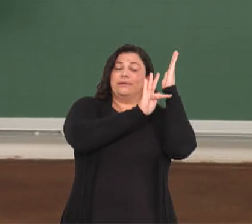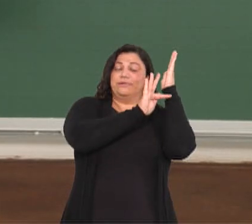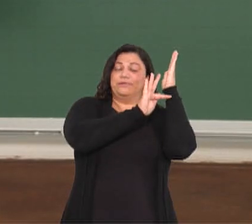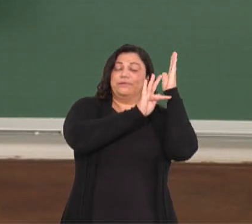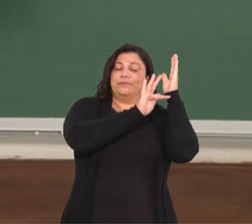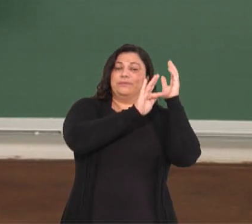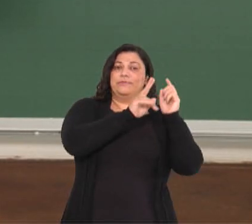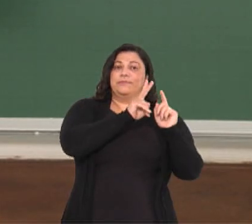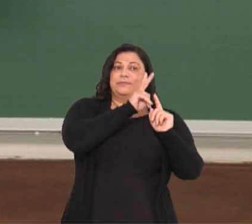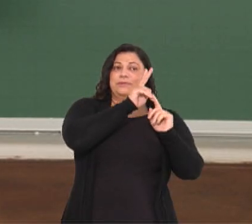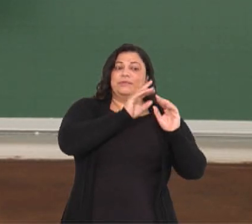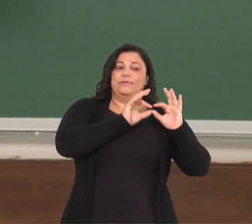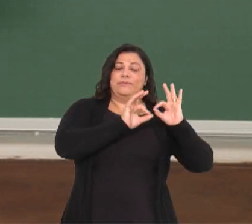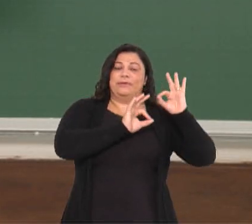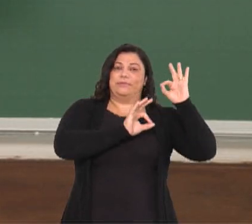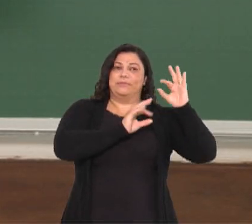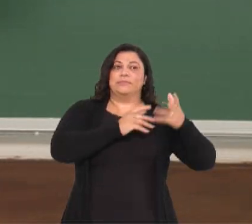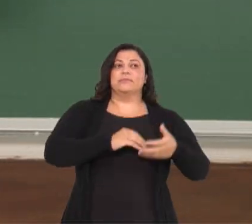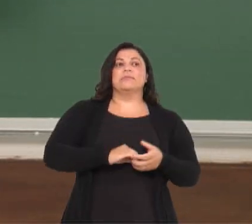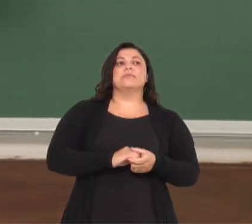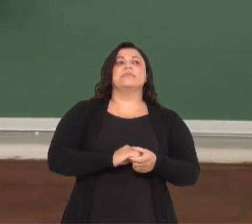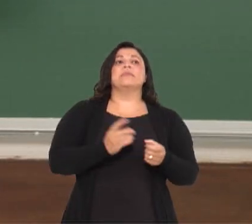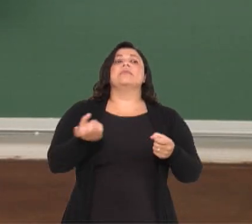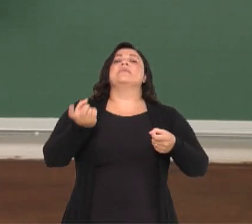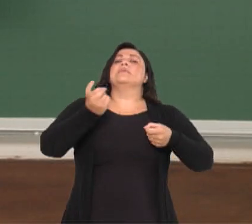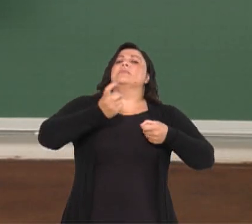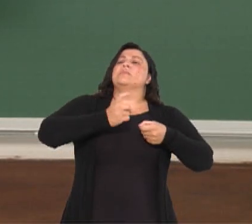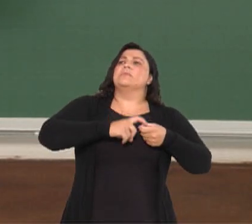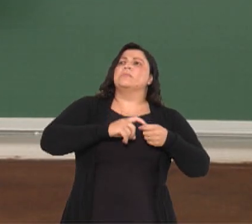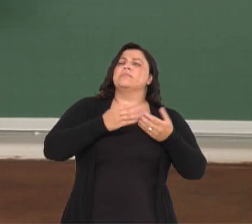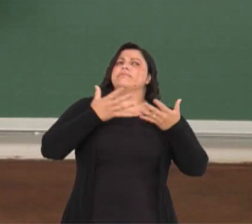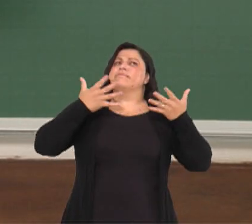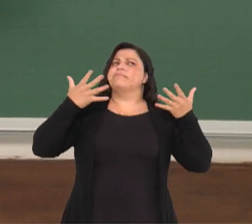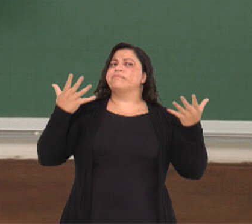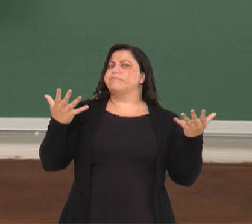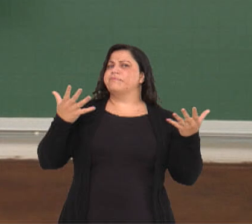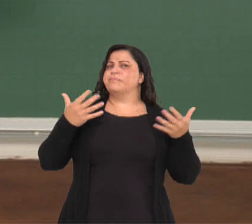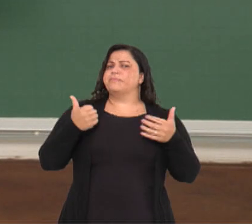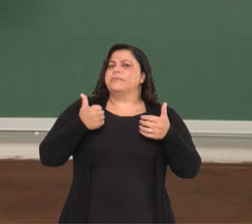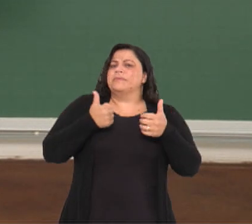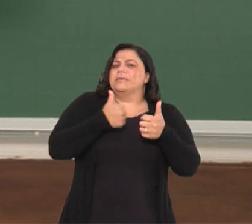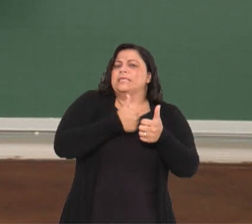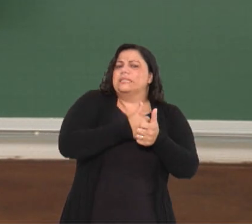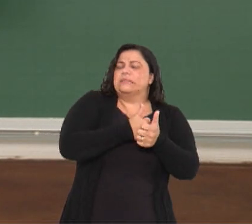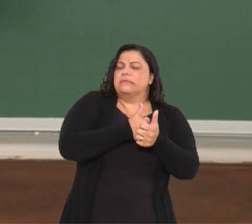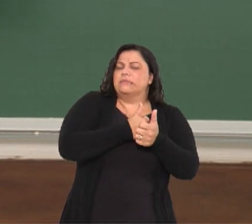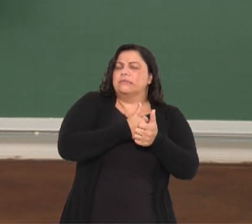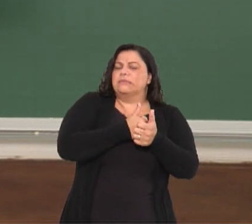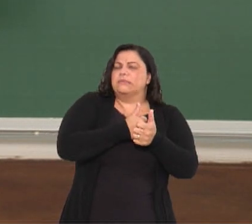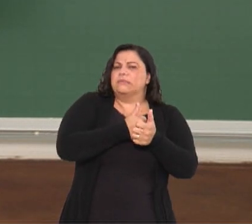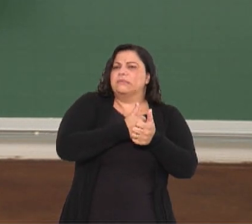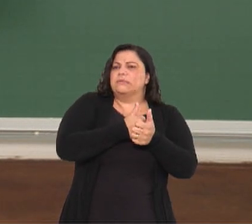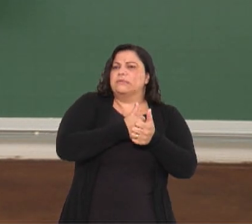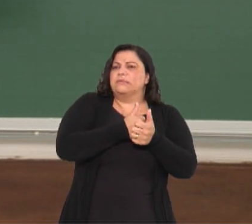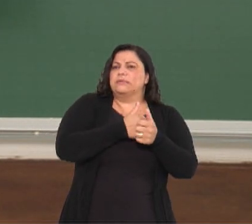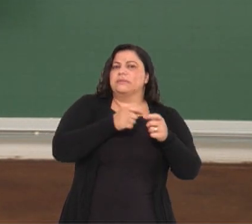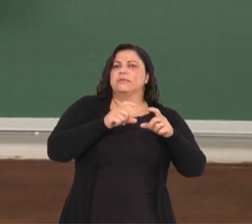alternativa. Vamos voltar para a lei de Coulomb. Será que quanto mais próximas as cargas estiverem,